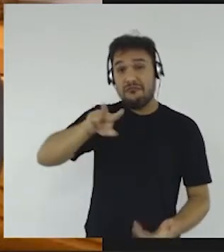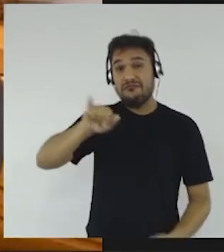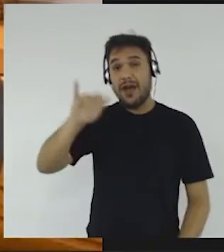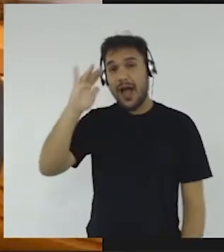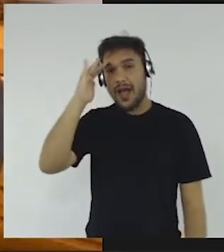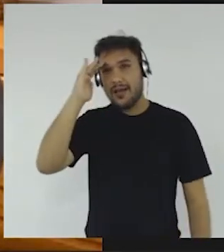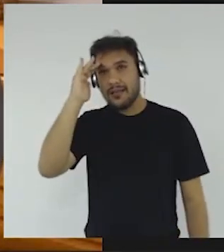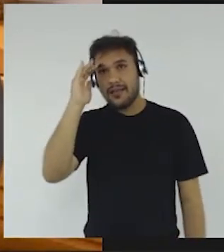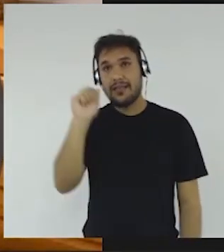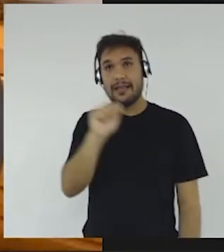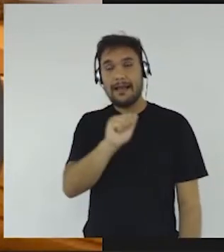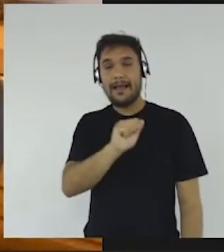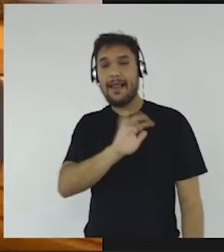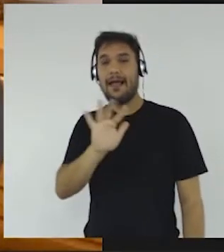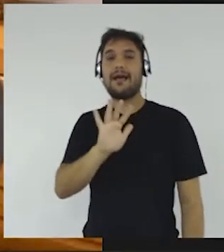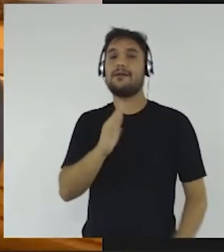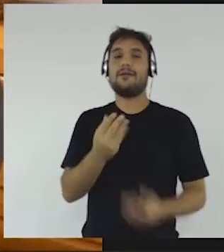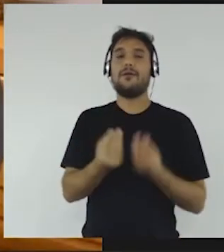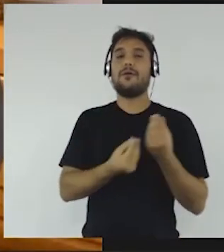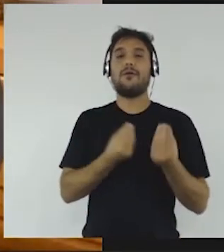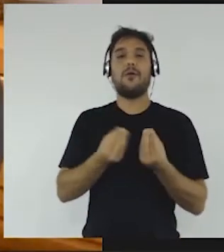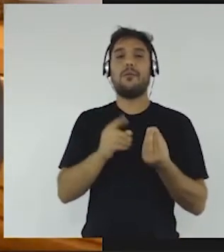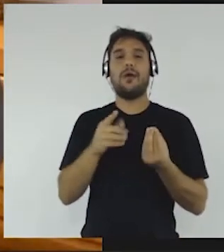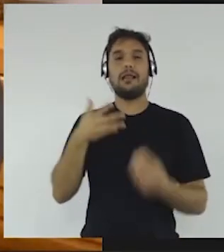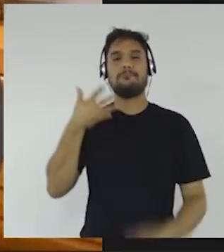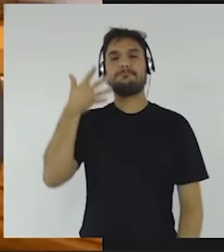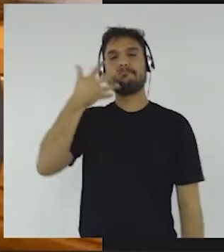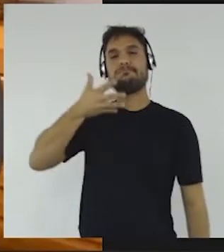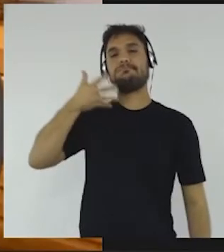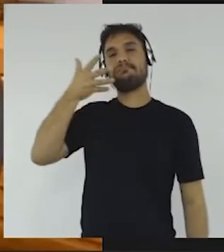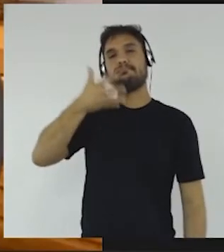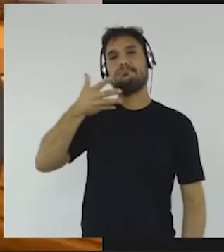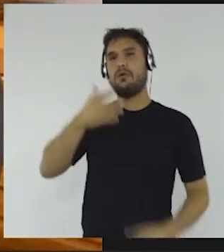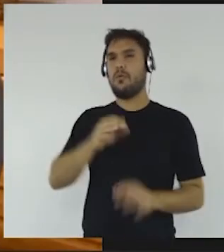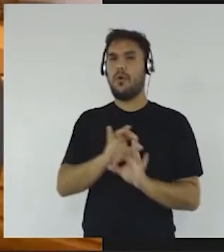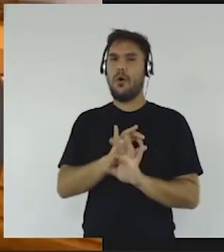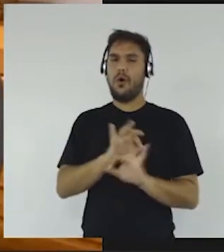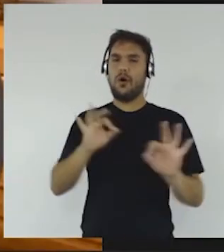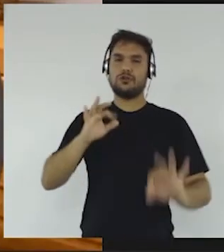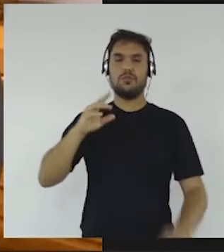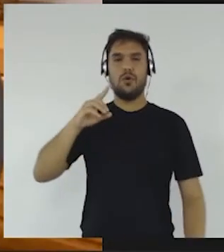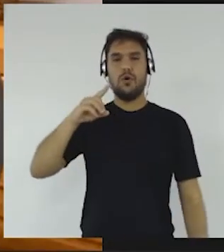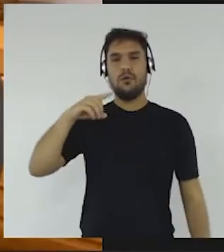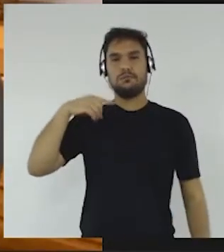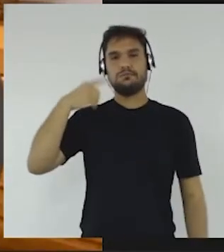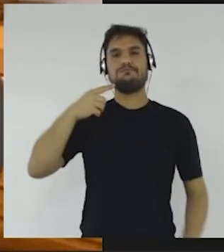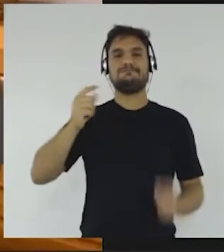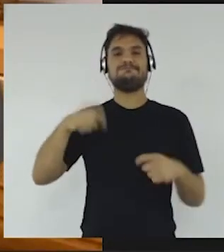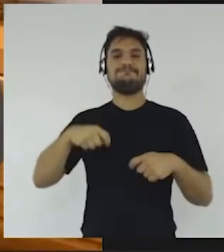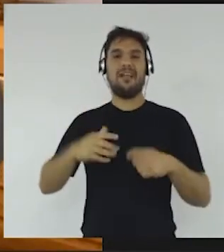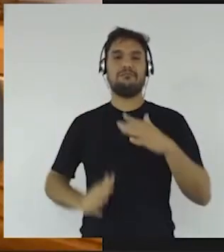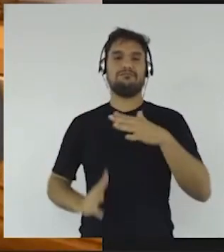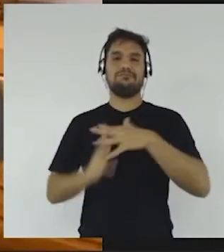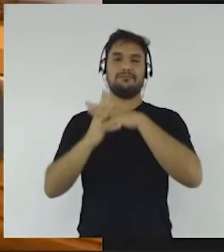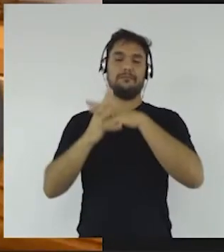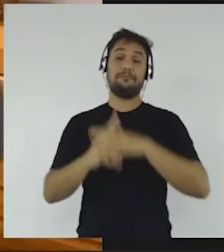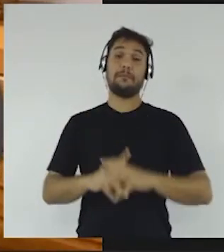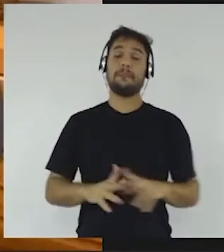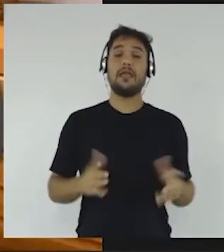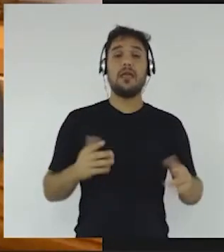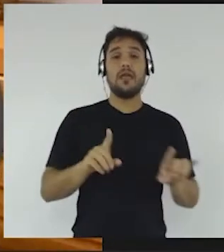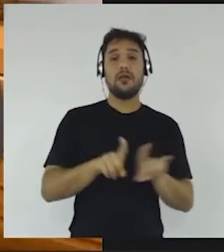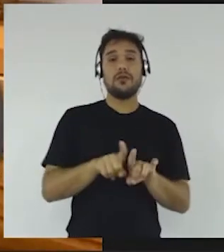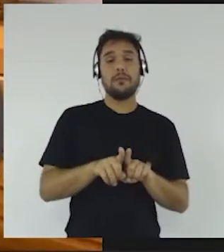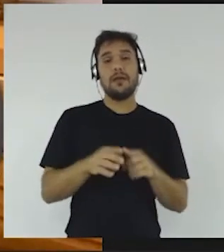entender o grau de oratória que um grande advogado pode atingir. Mas, sem mais delongas, eu